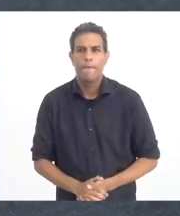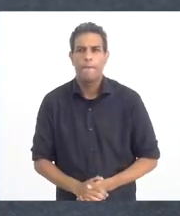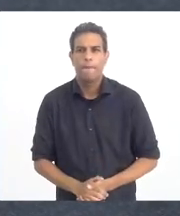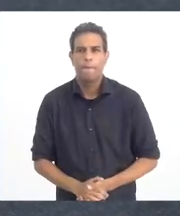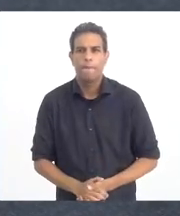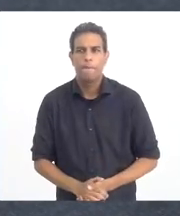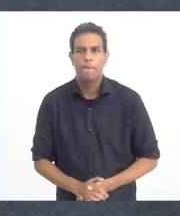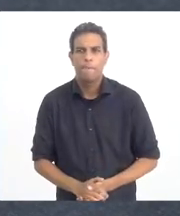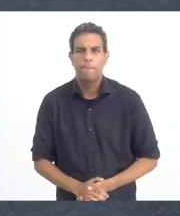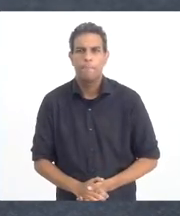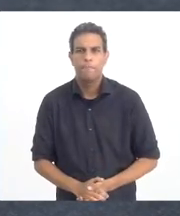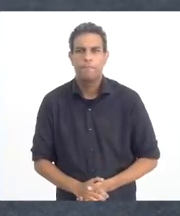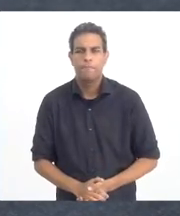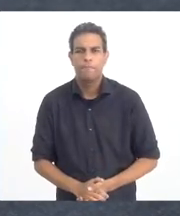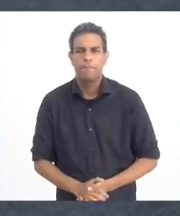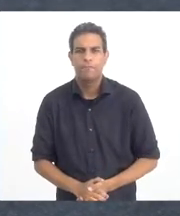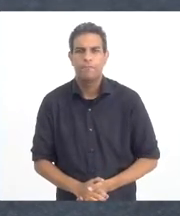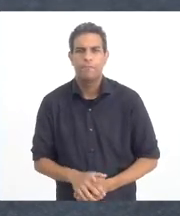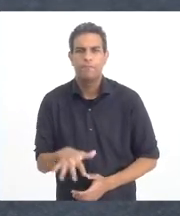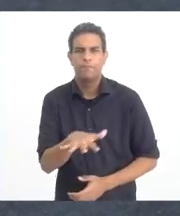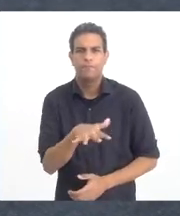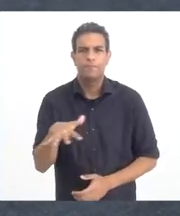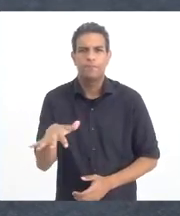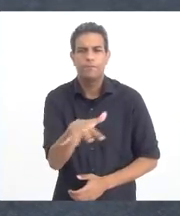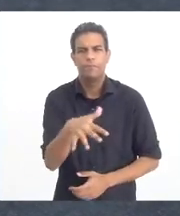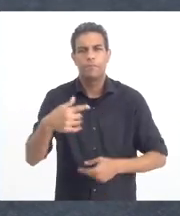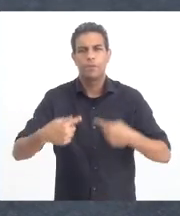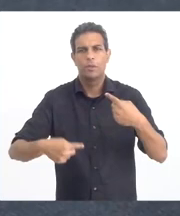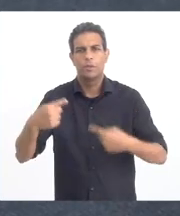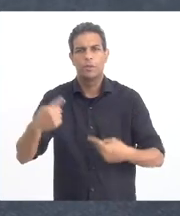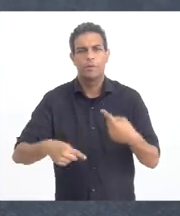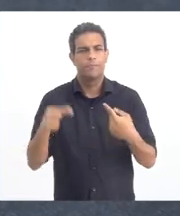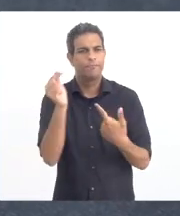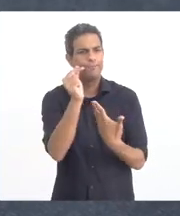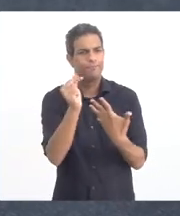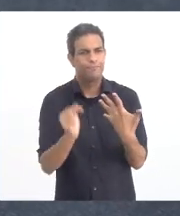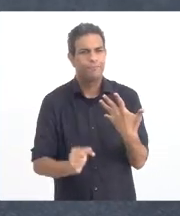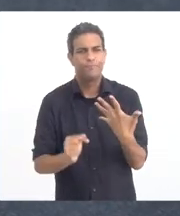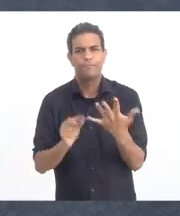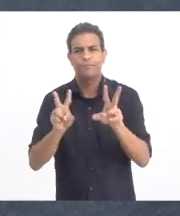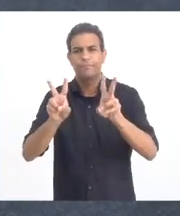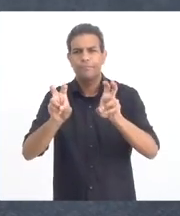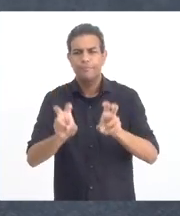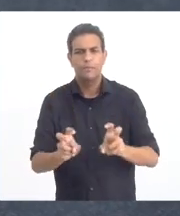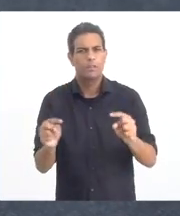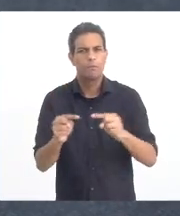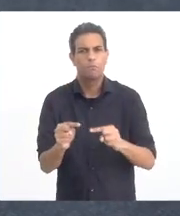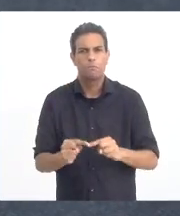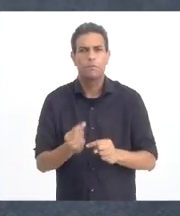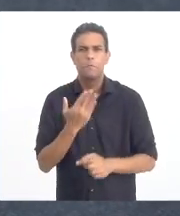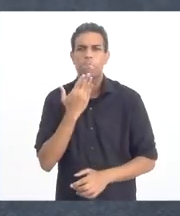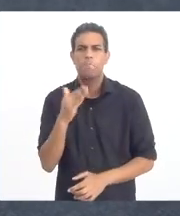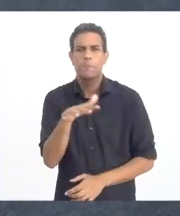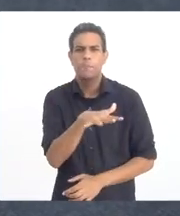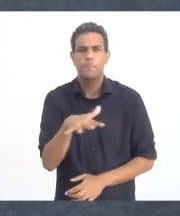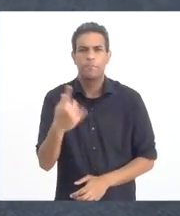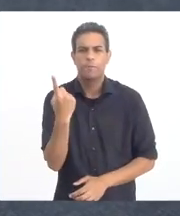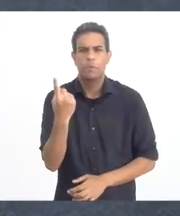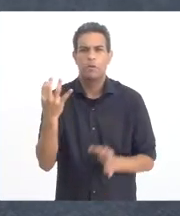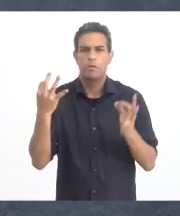no dia, na segunda-feira alguns companheiros aqui já discorreram de vários assuntos, eu pincelei um